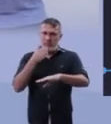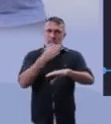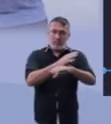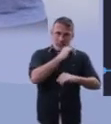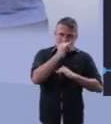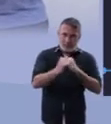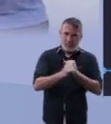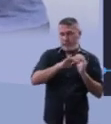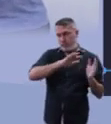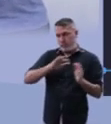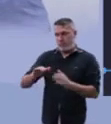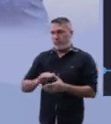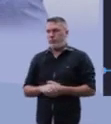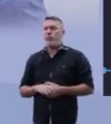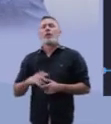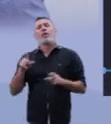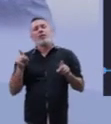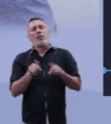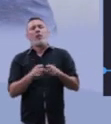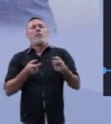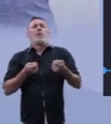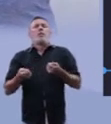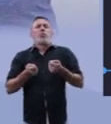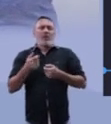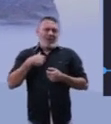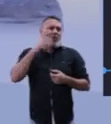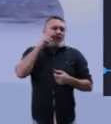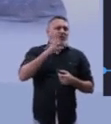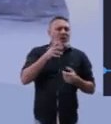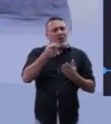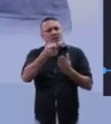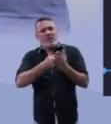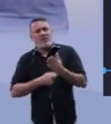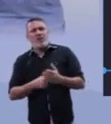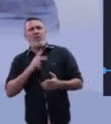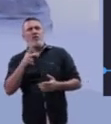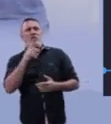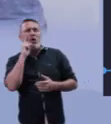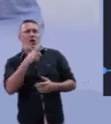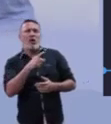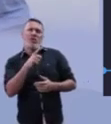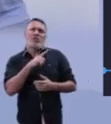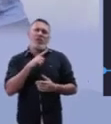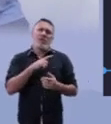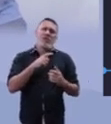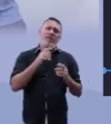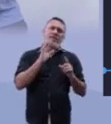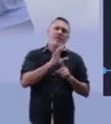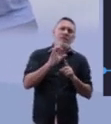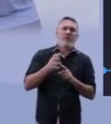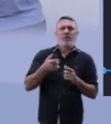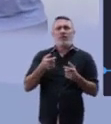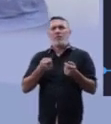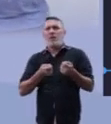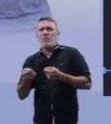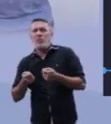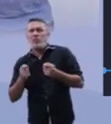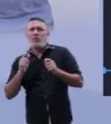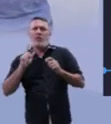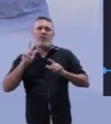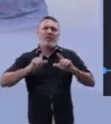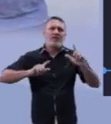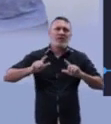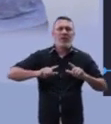redação. Mas lembrando que nós temos que falar de manipulação. Eu já vi algumas redações, alguns alunos chegaram, professor, olha essa redação aqui. Eu falei que está sendo manipulado